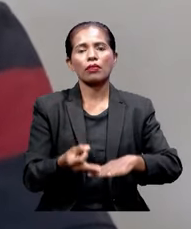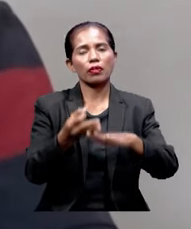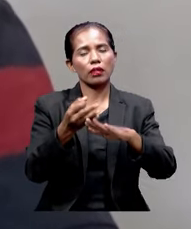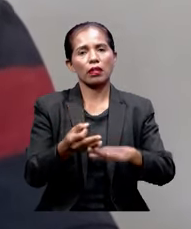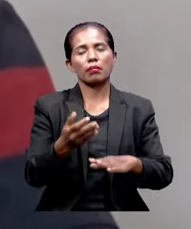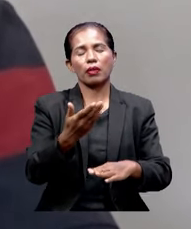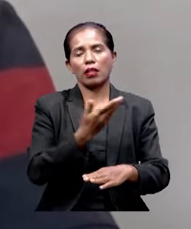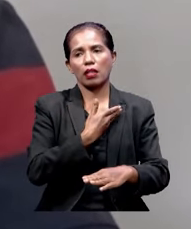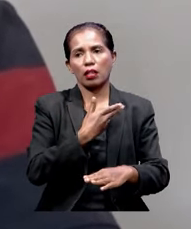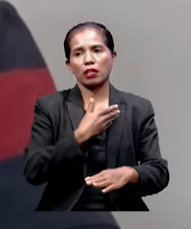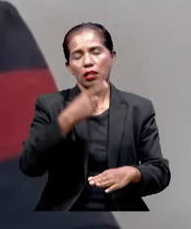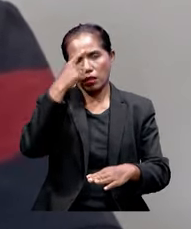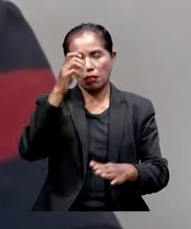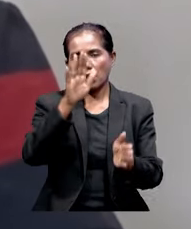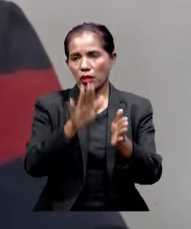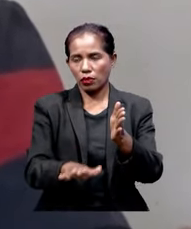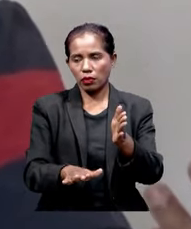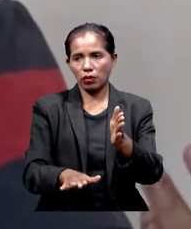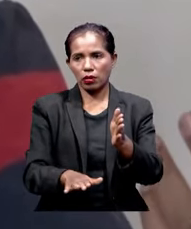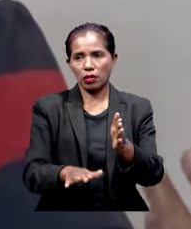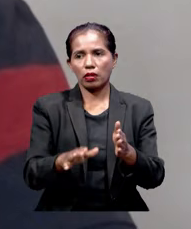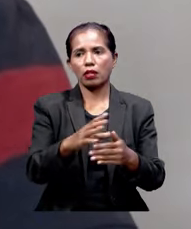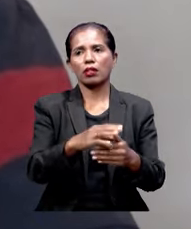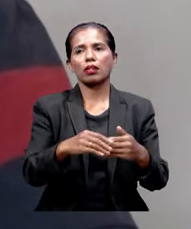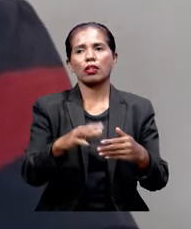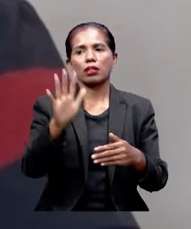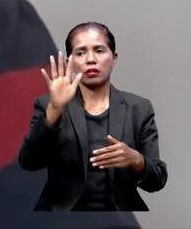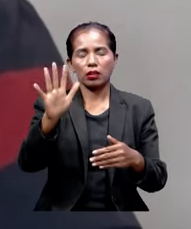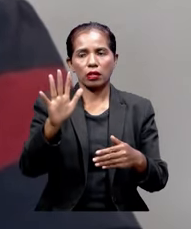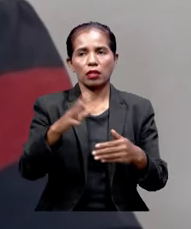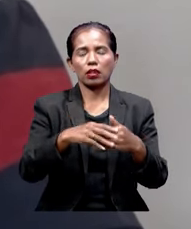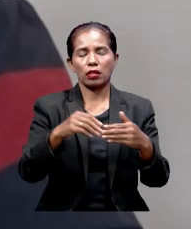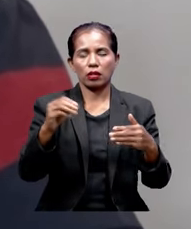a taxa de importação, né? Tu um bairro de 5, tu um tema